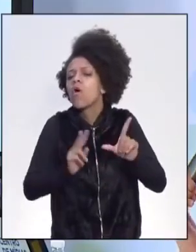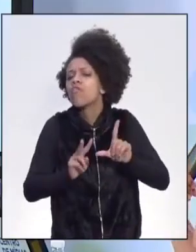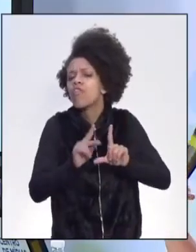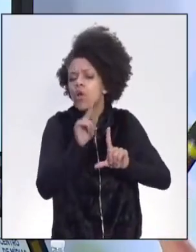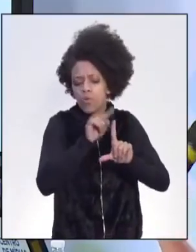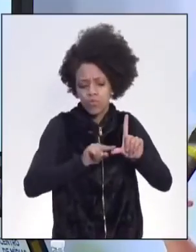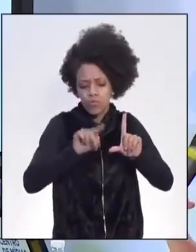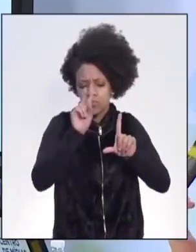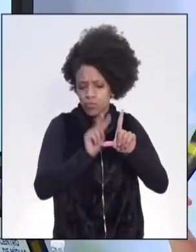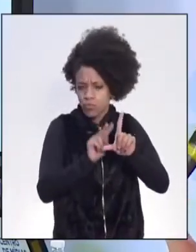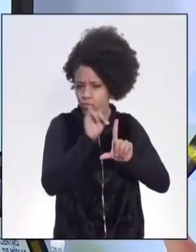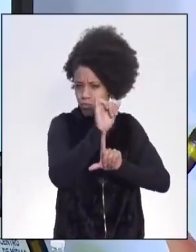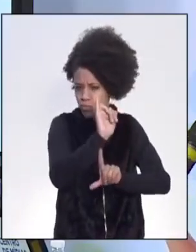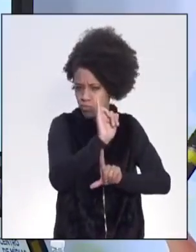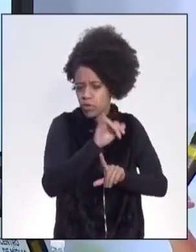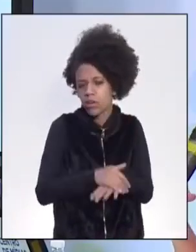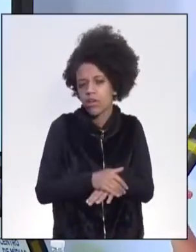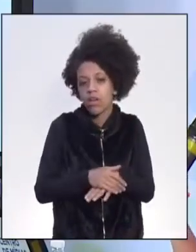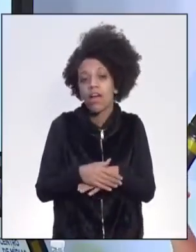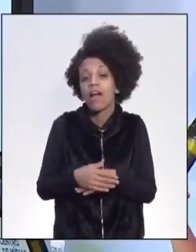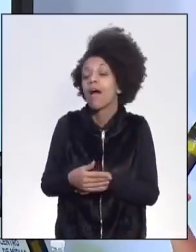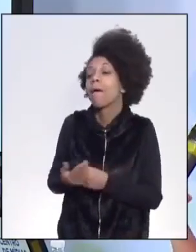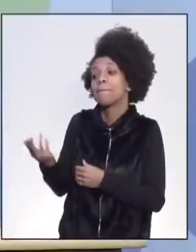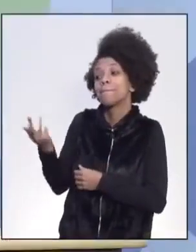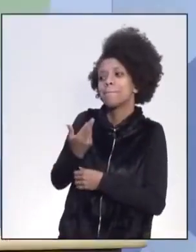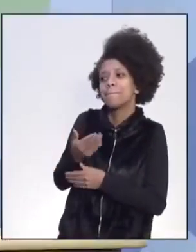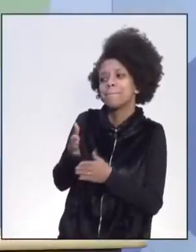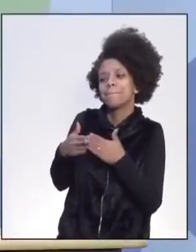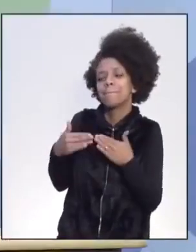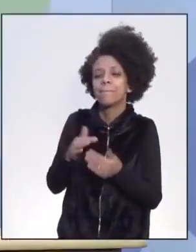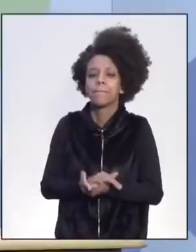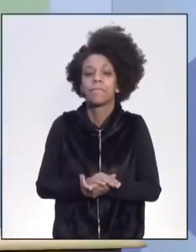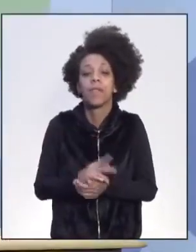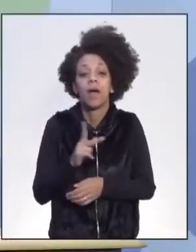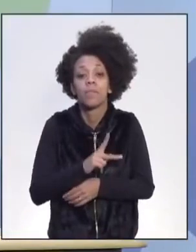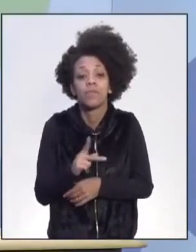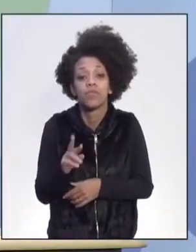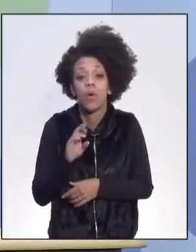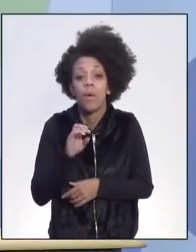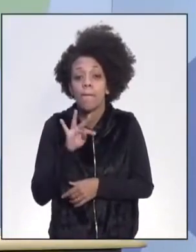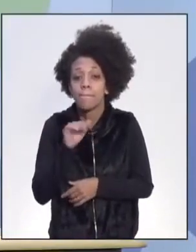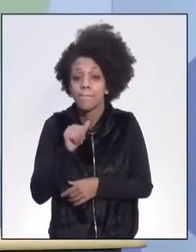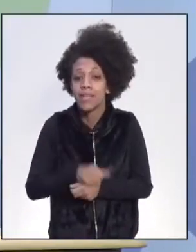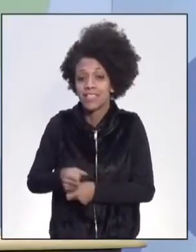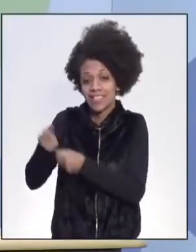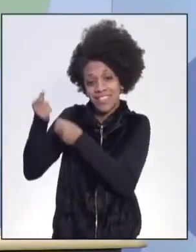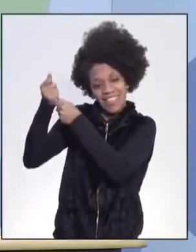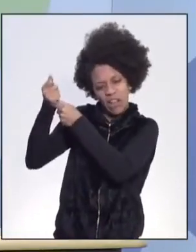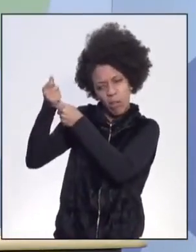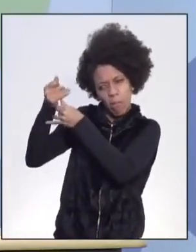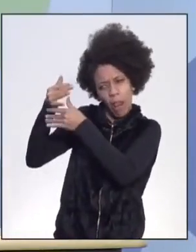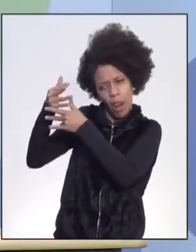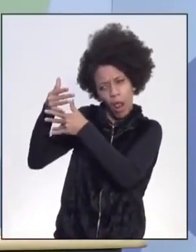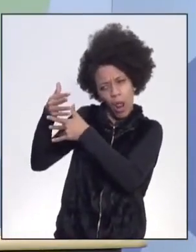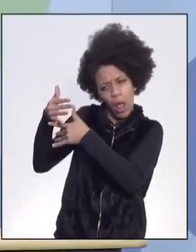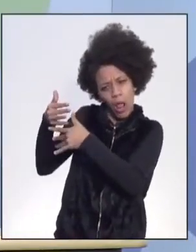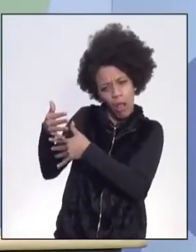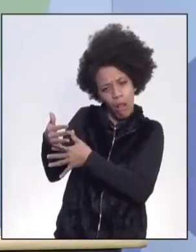eixo Y? Será? Professora Inês, conta para mim, por favor. Professora Roberta, o chat está